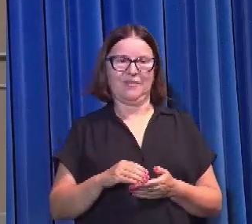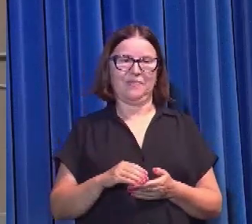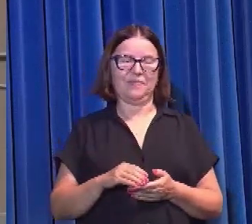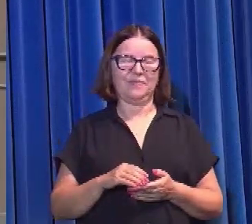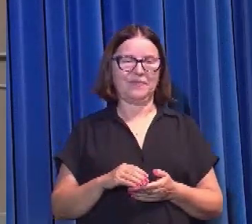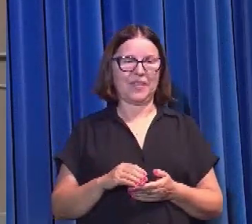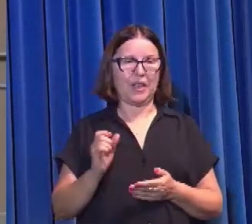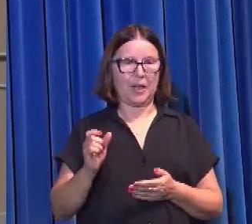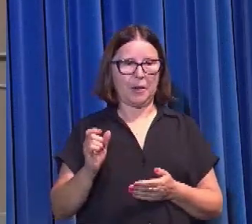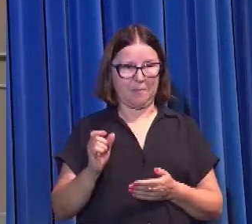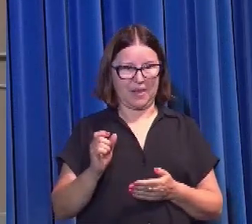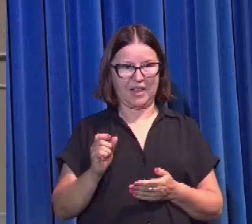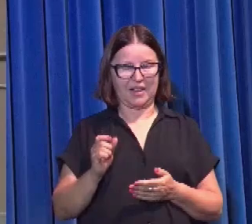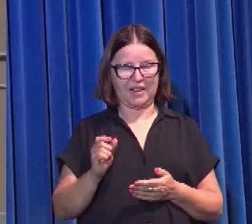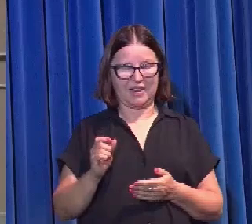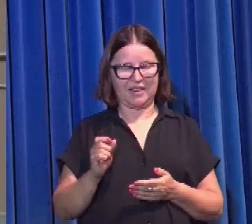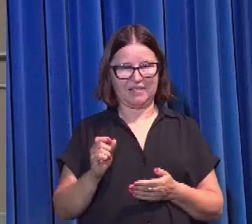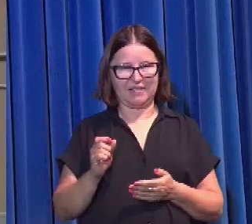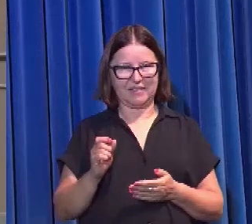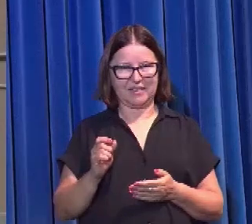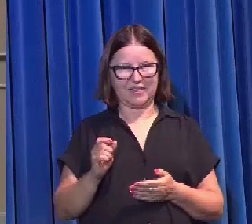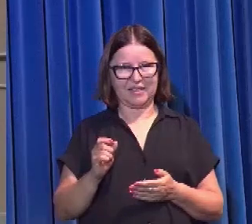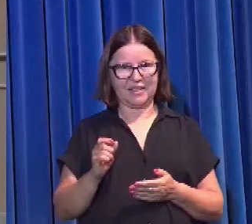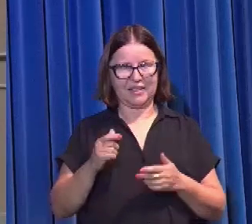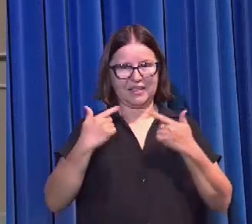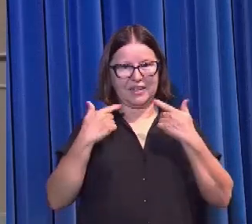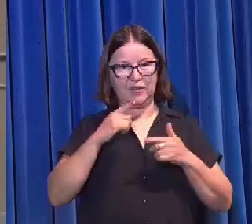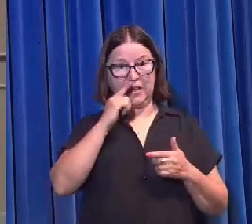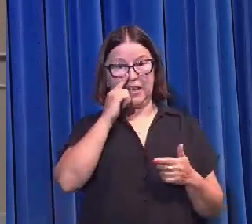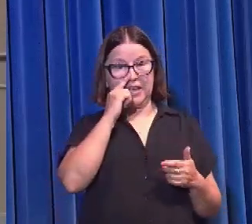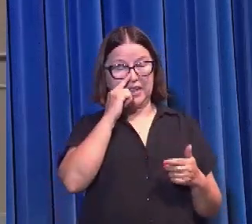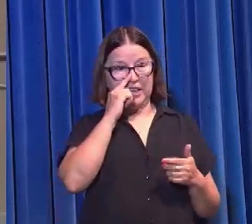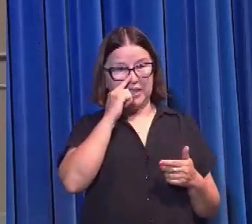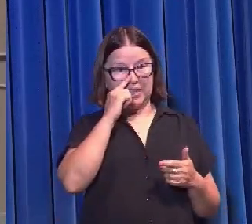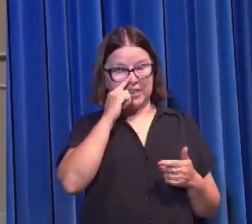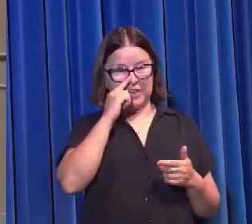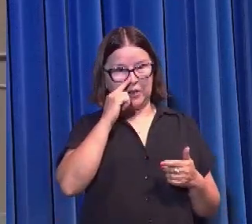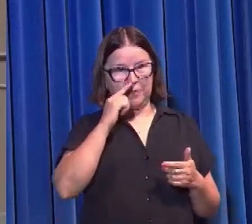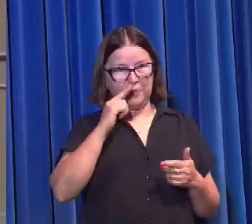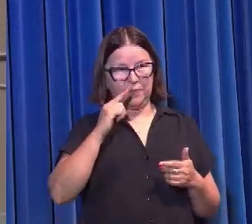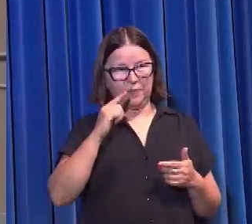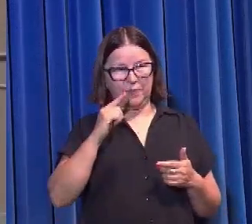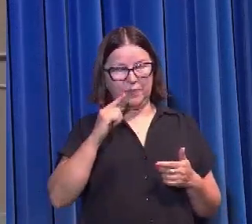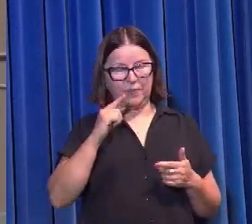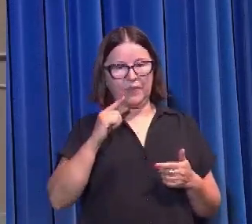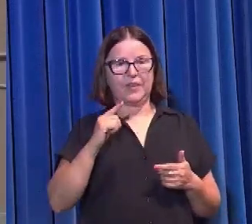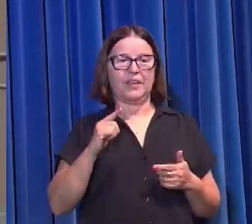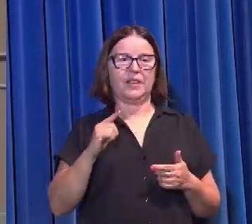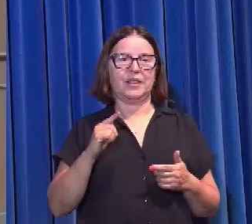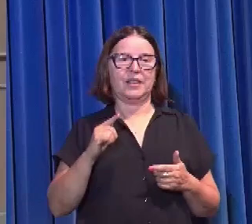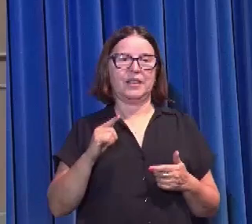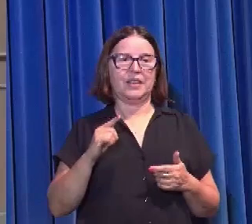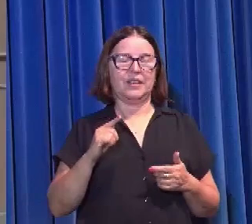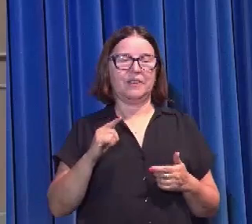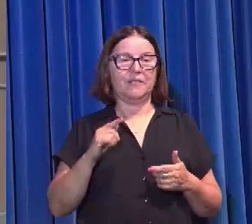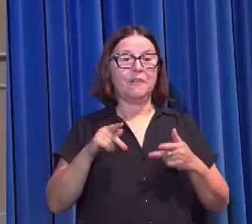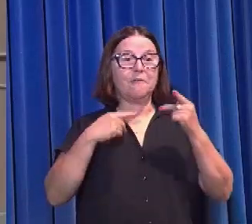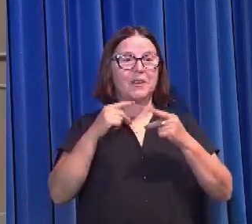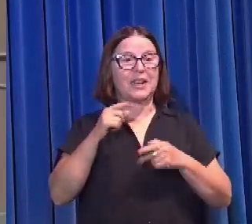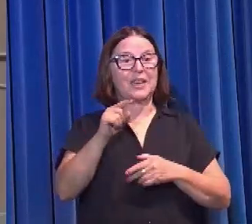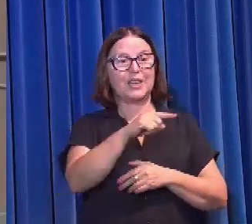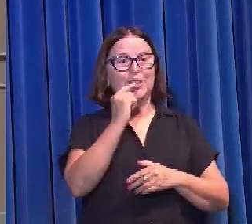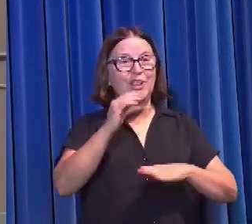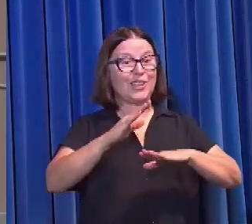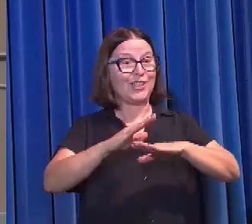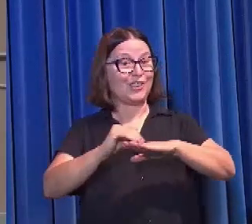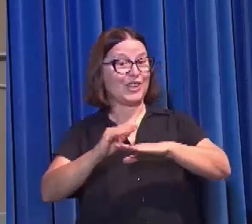grego é eclésia ou eclesia, significa chamados para fora. Nós fomos chamados para fora, como Jesus